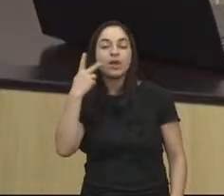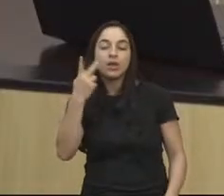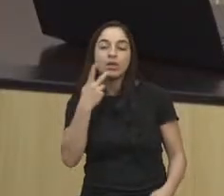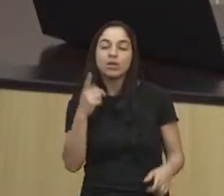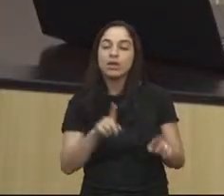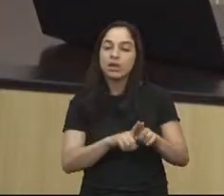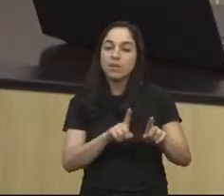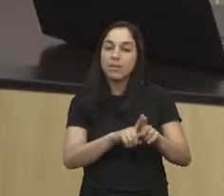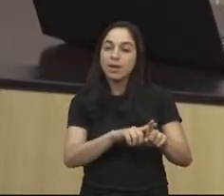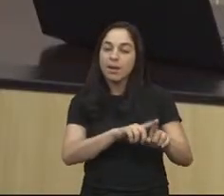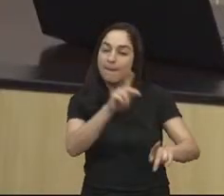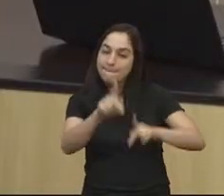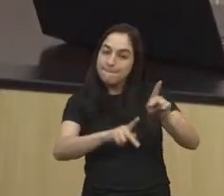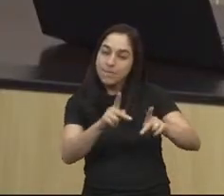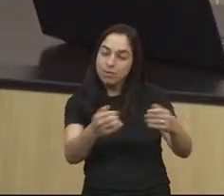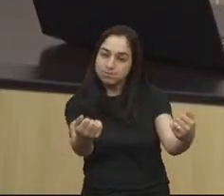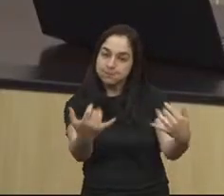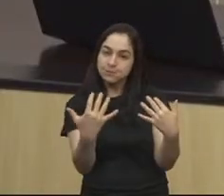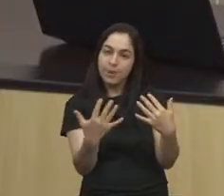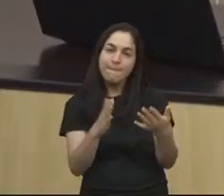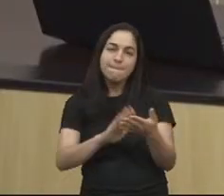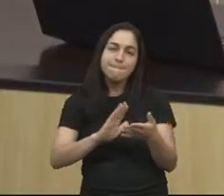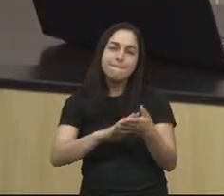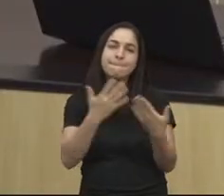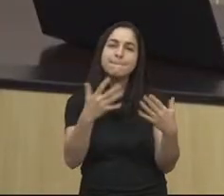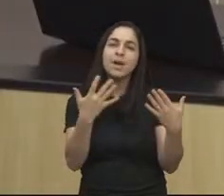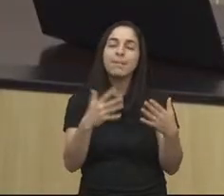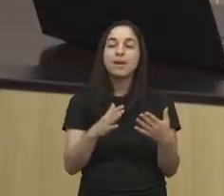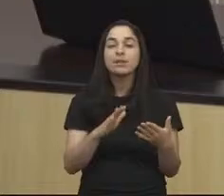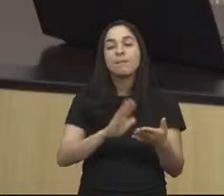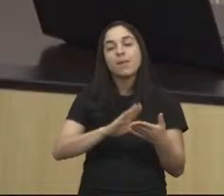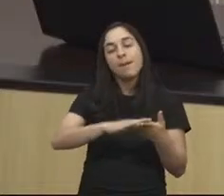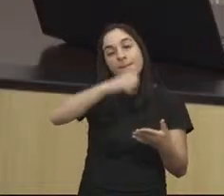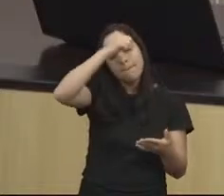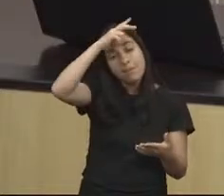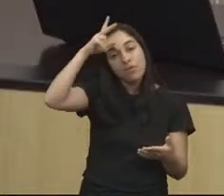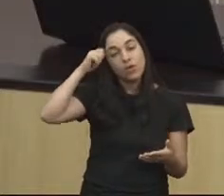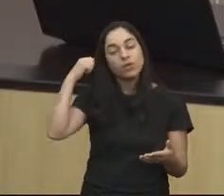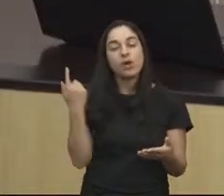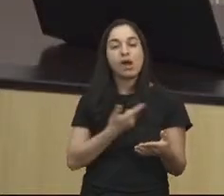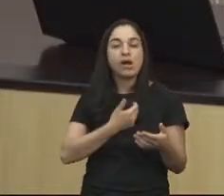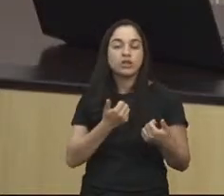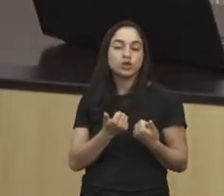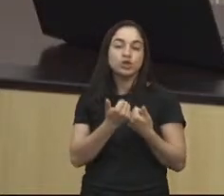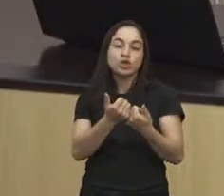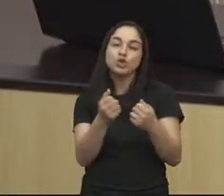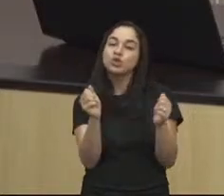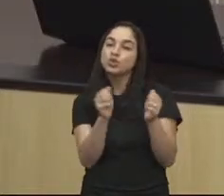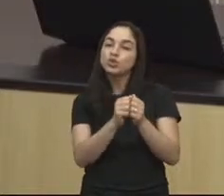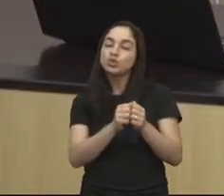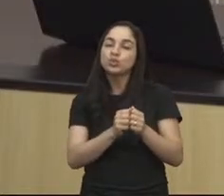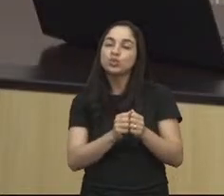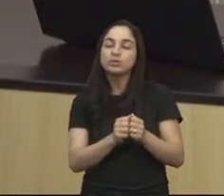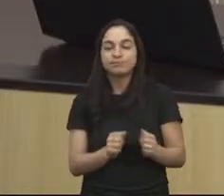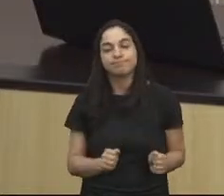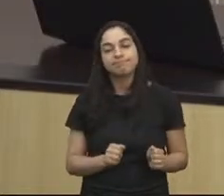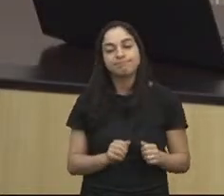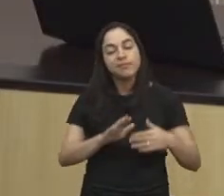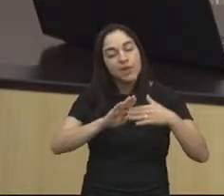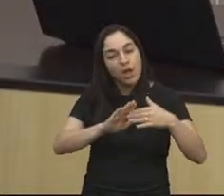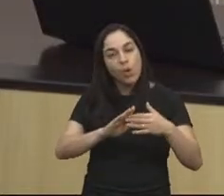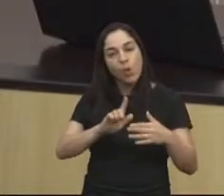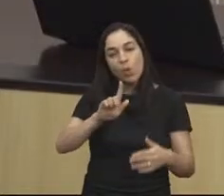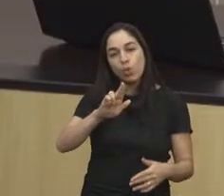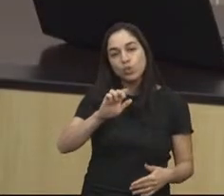civil juntos. Então, parabéns para vocês, parabéns Prefeitura e contem conosco aqui, a gente está para somar com vocês. Estamos juntos.